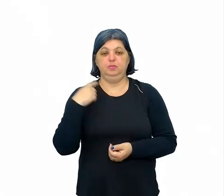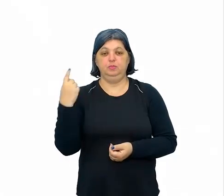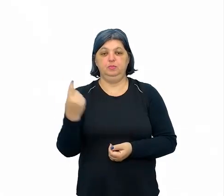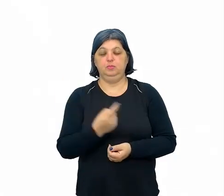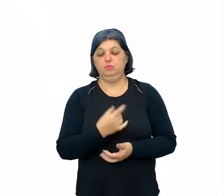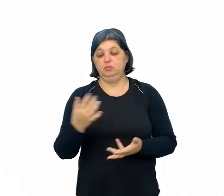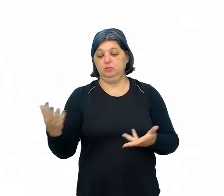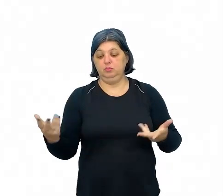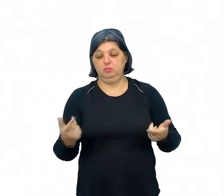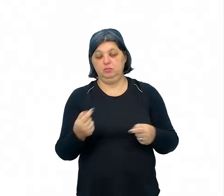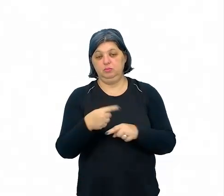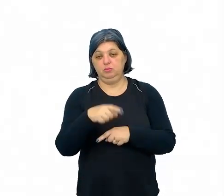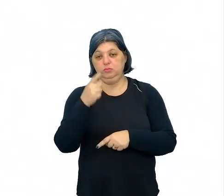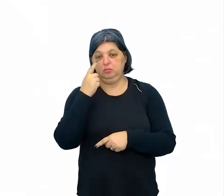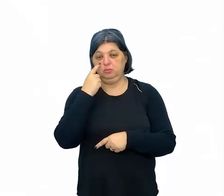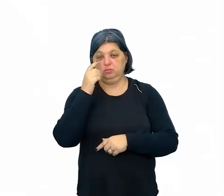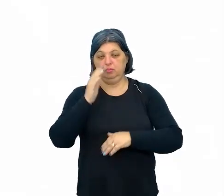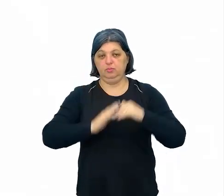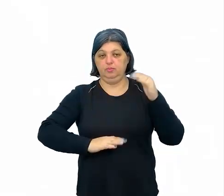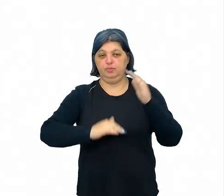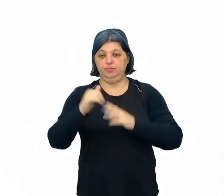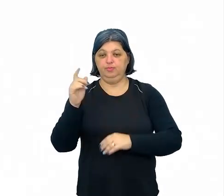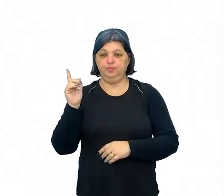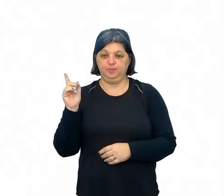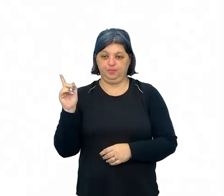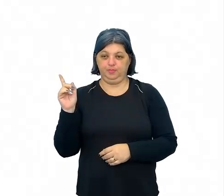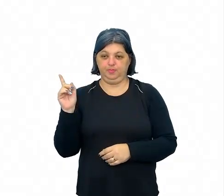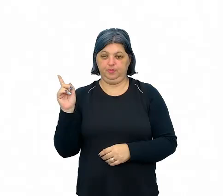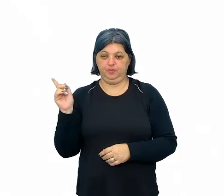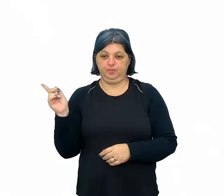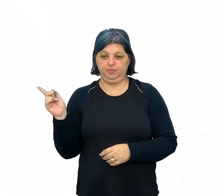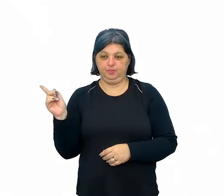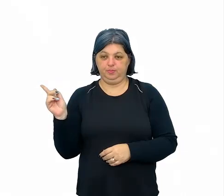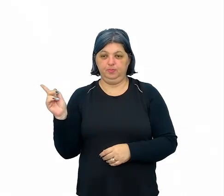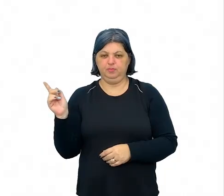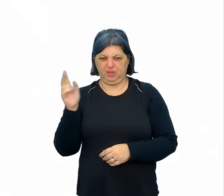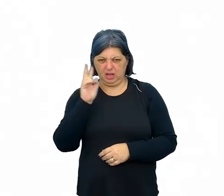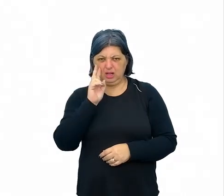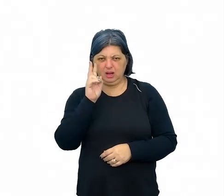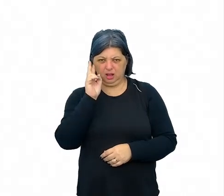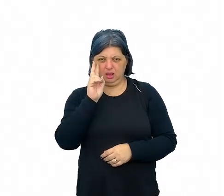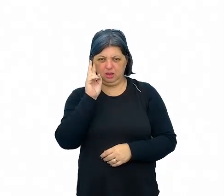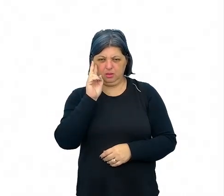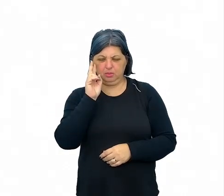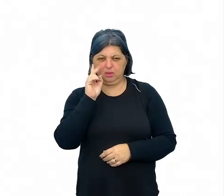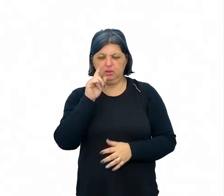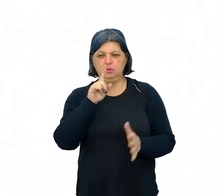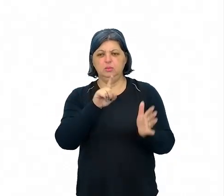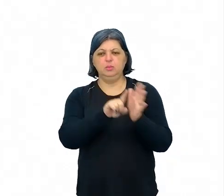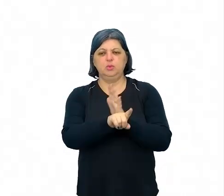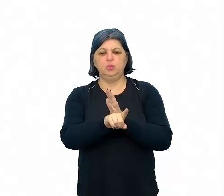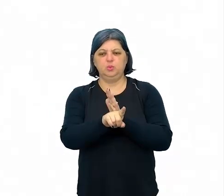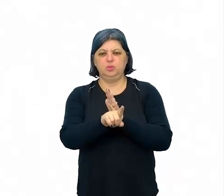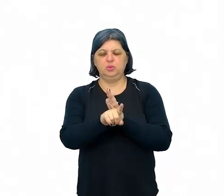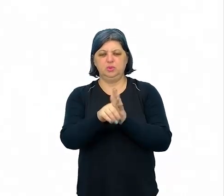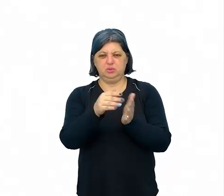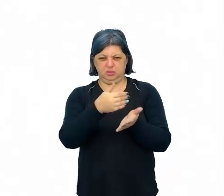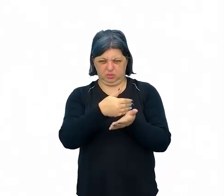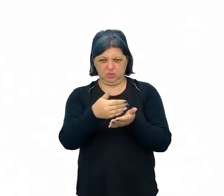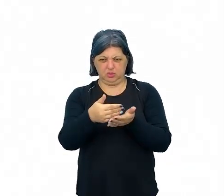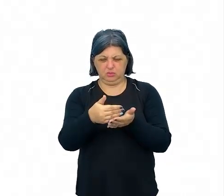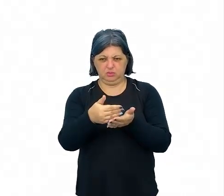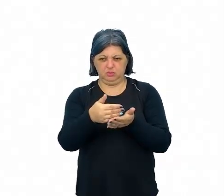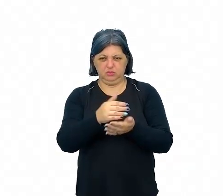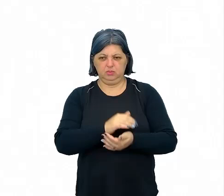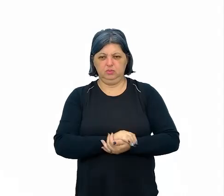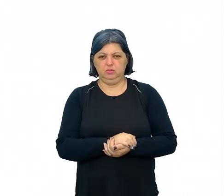vocês a olharem para esta habilidade, né? Então, você lembra aquela pergunta que eu coloquei para vocês lá no